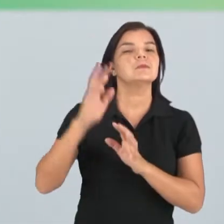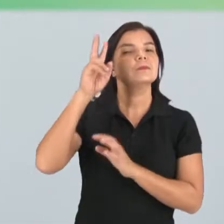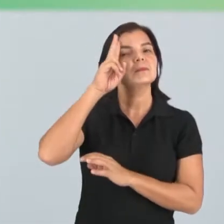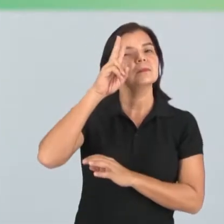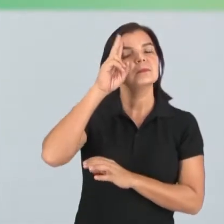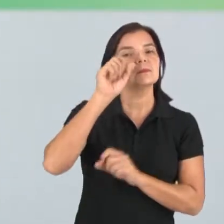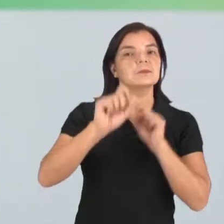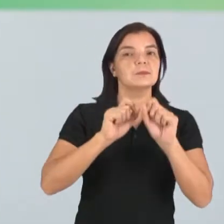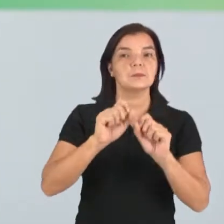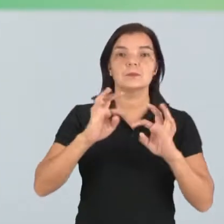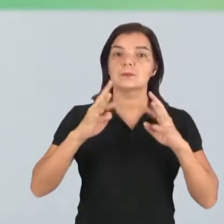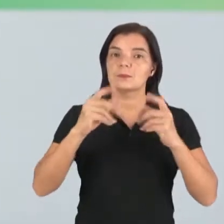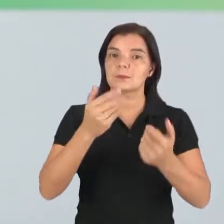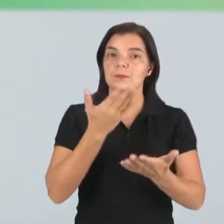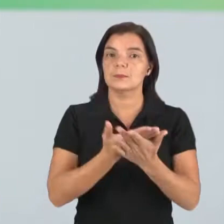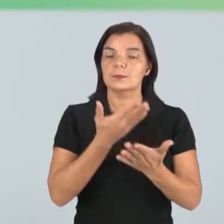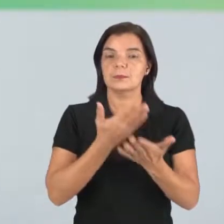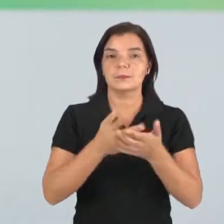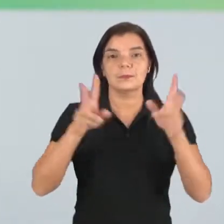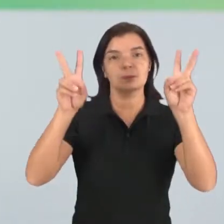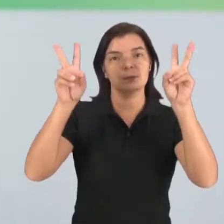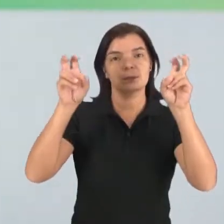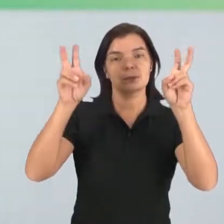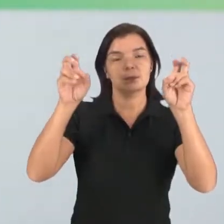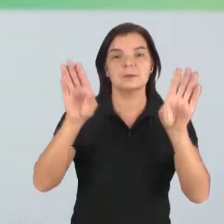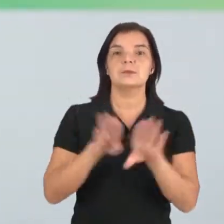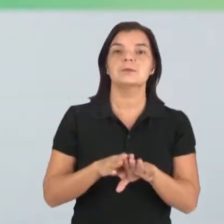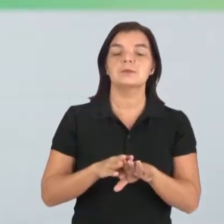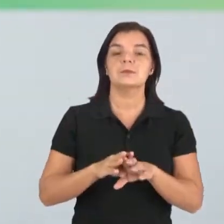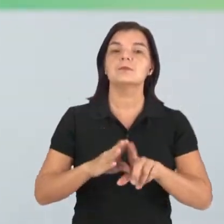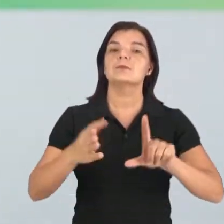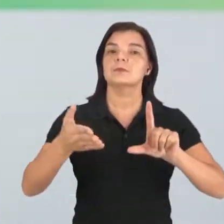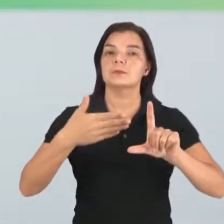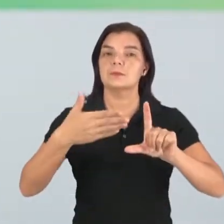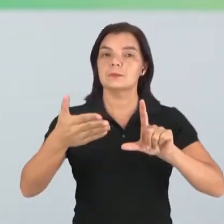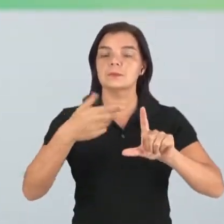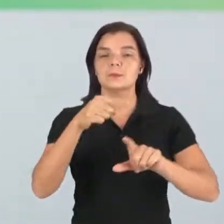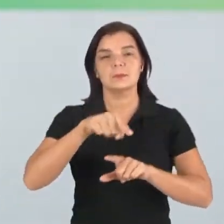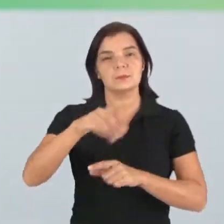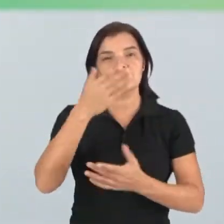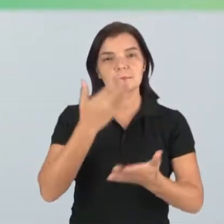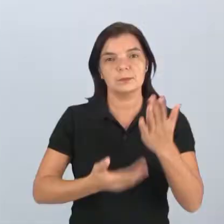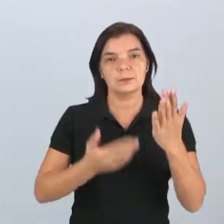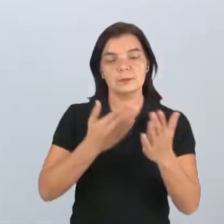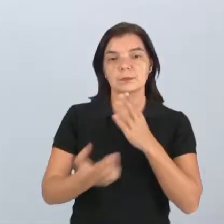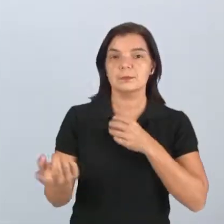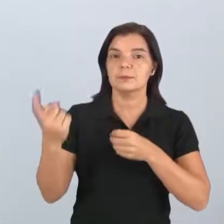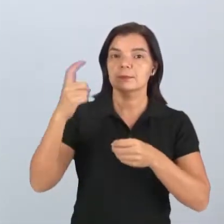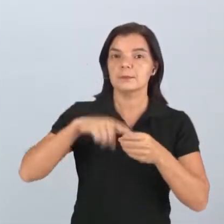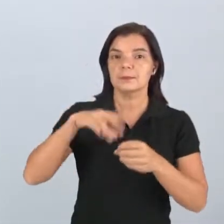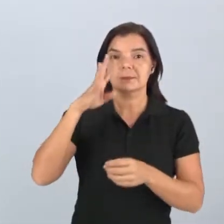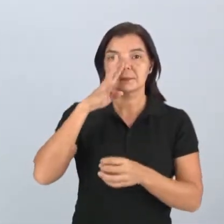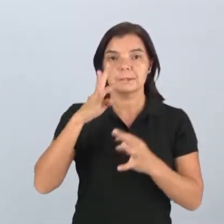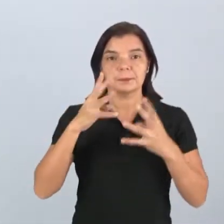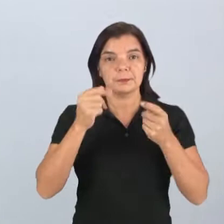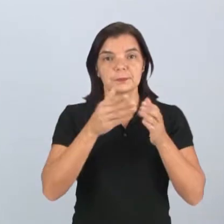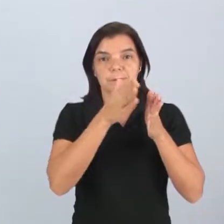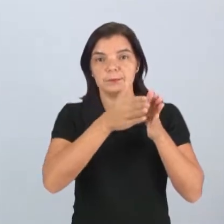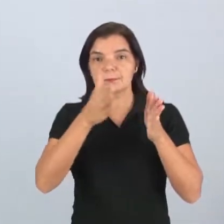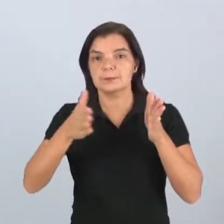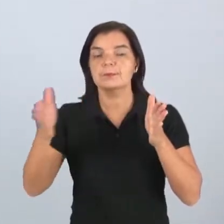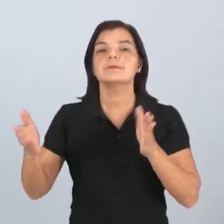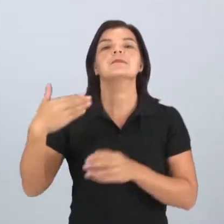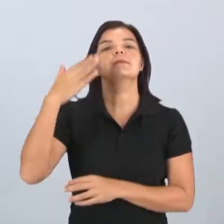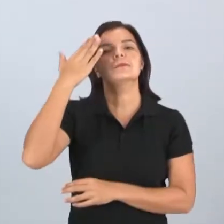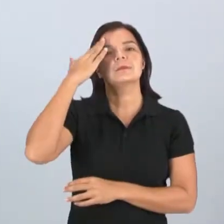que todas as aulas desse assunto estão lá no portal. Se você perdeu alguma, volta, assiste todas na sequência, que é